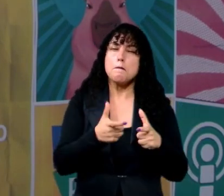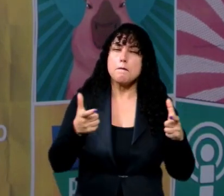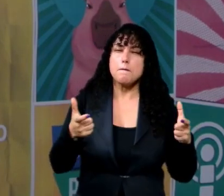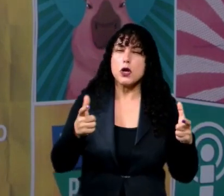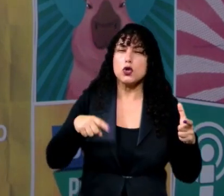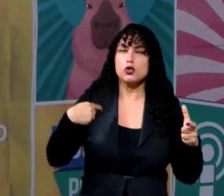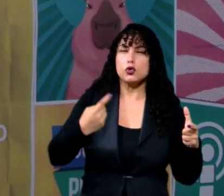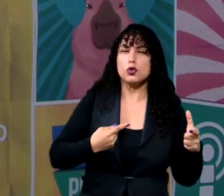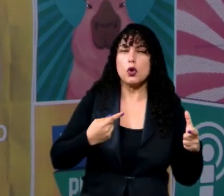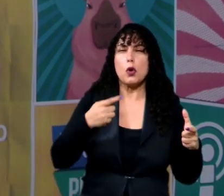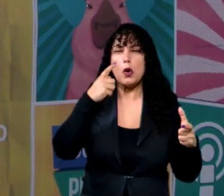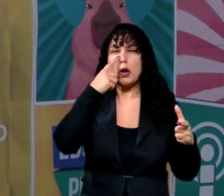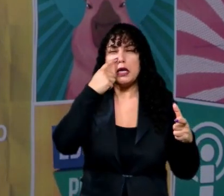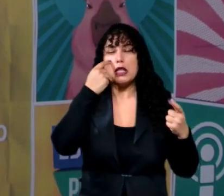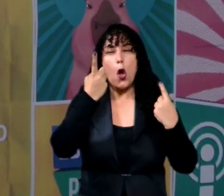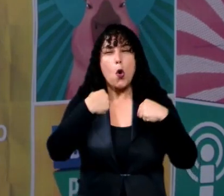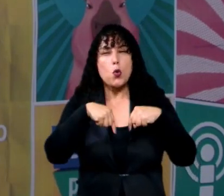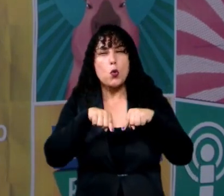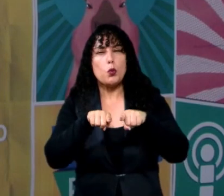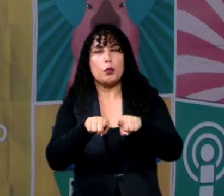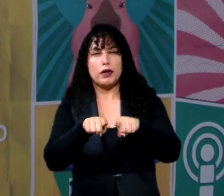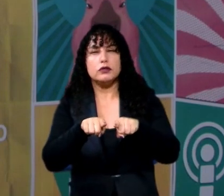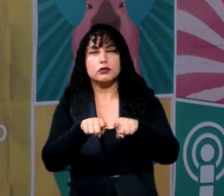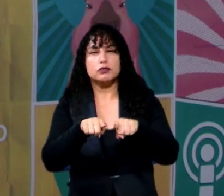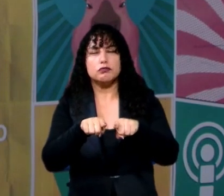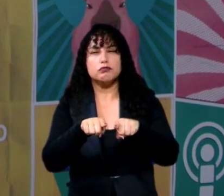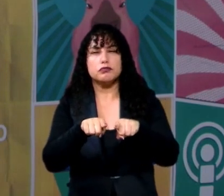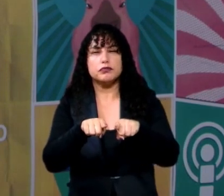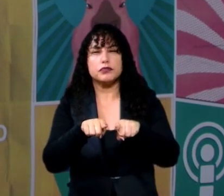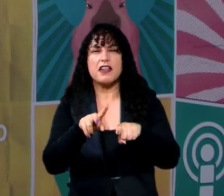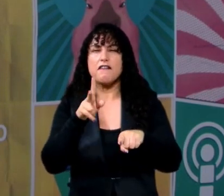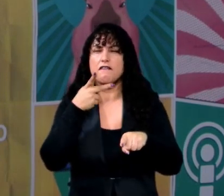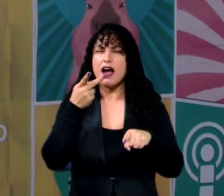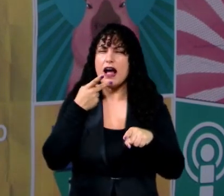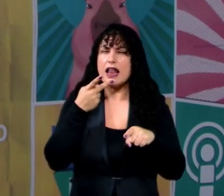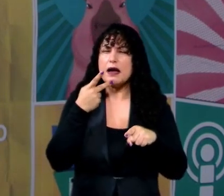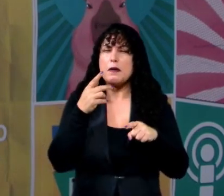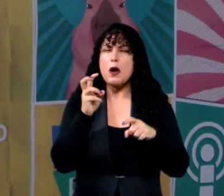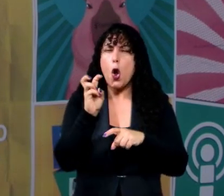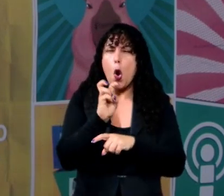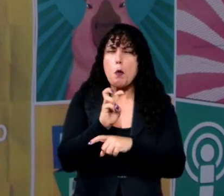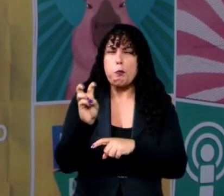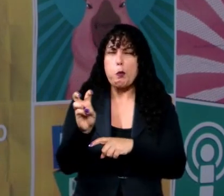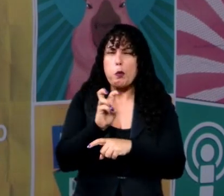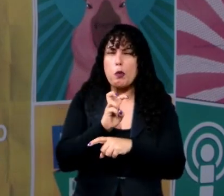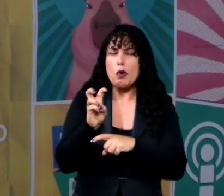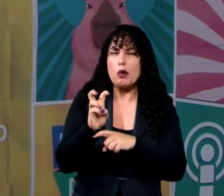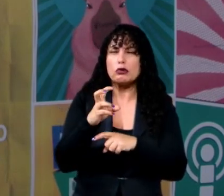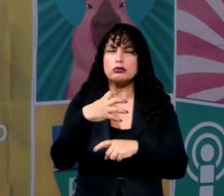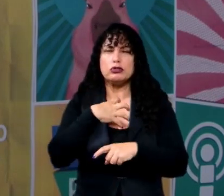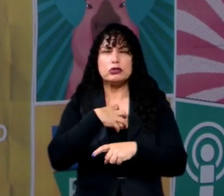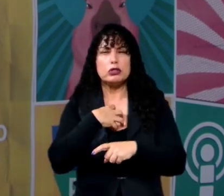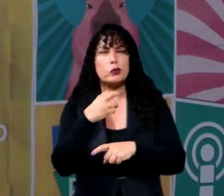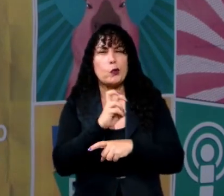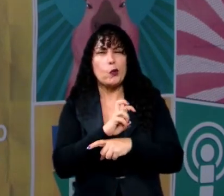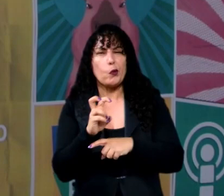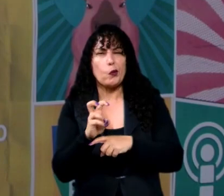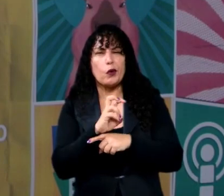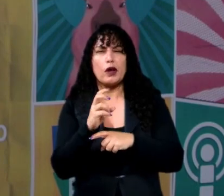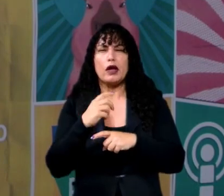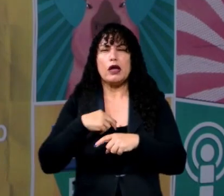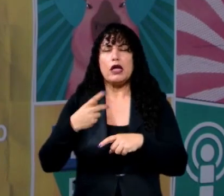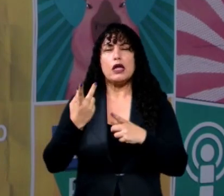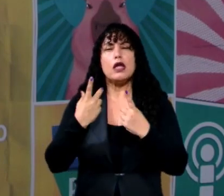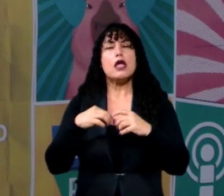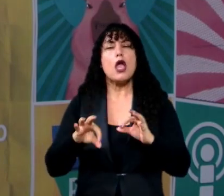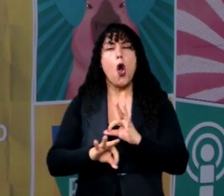de nós, no piloto automático. Forma mecânica, né. De forma mecânica, de forma